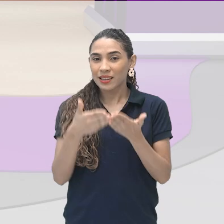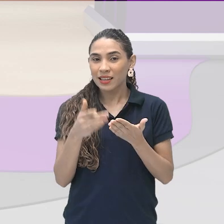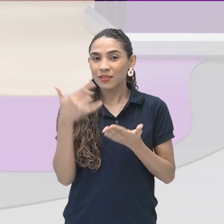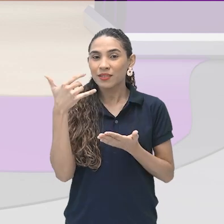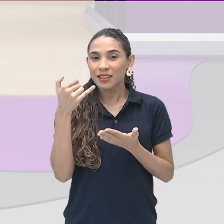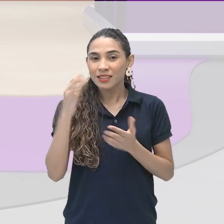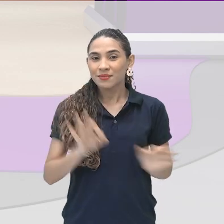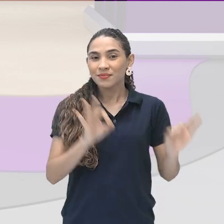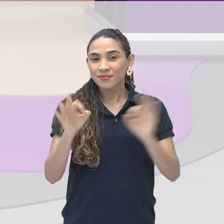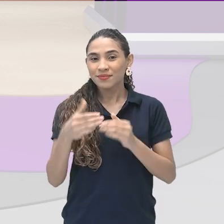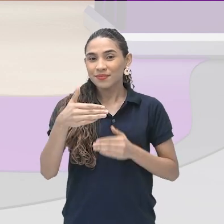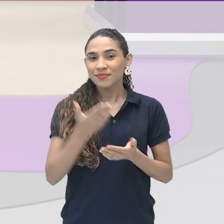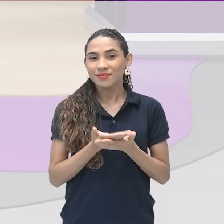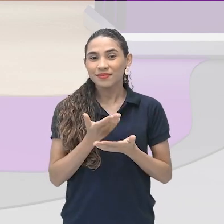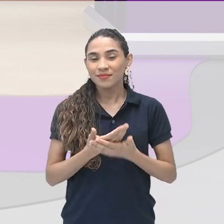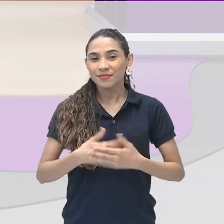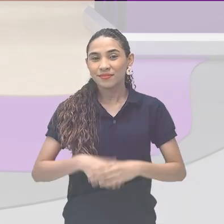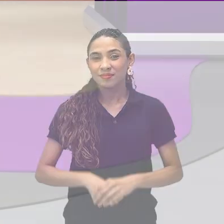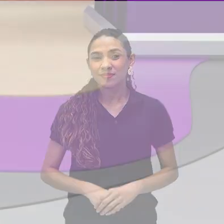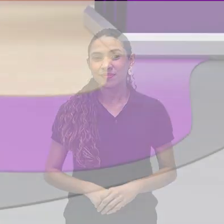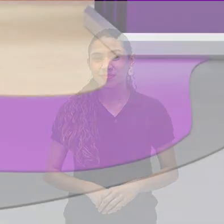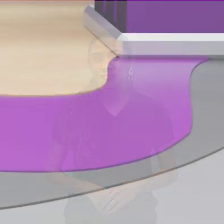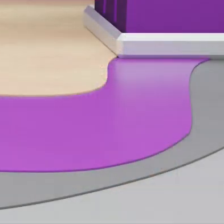caderno, pegue sua caneta e vamos para a aula.